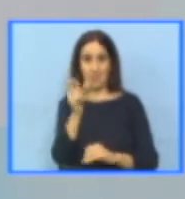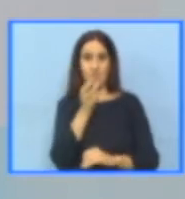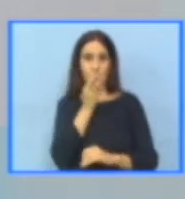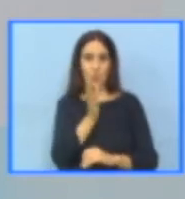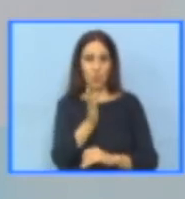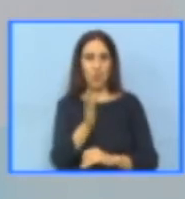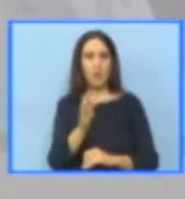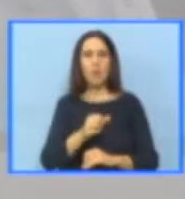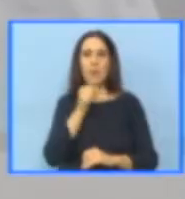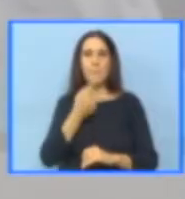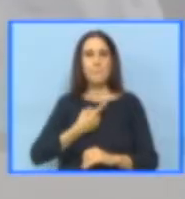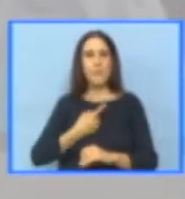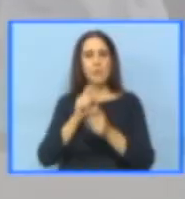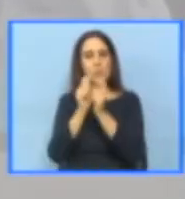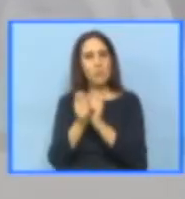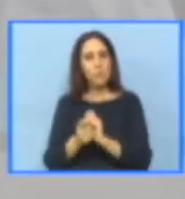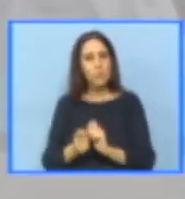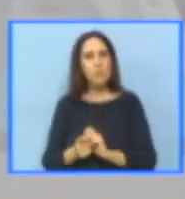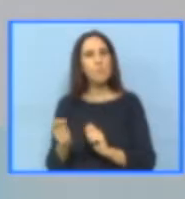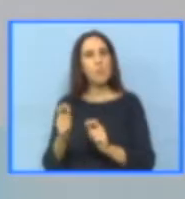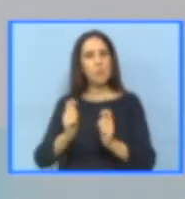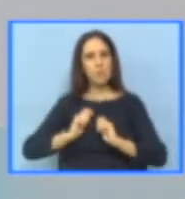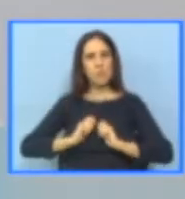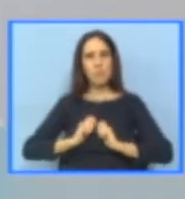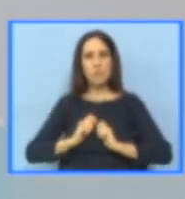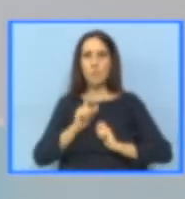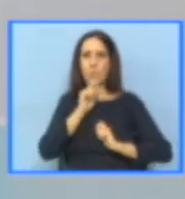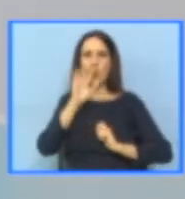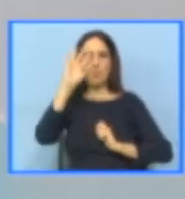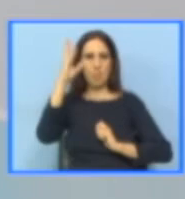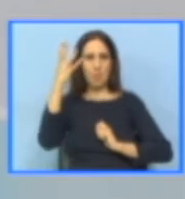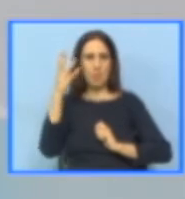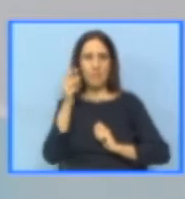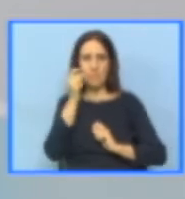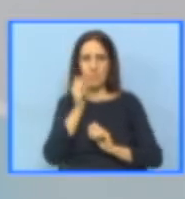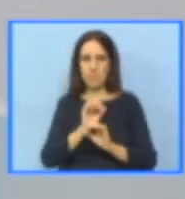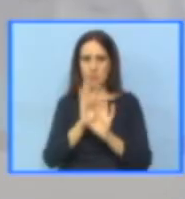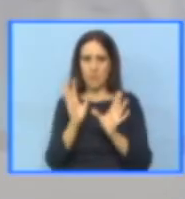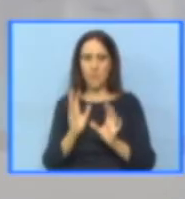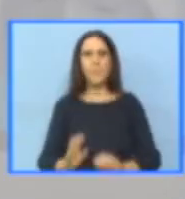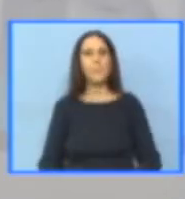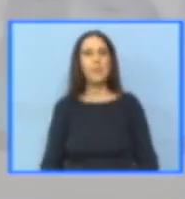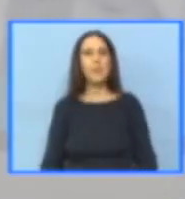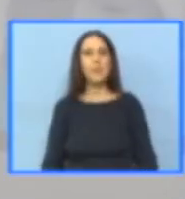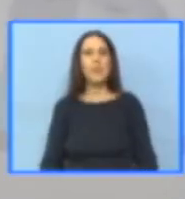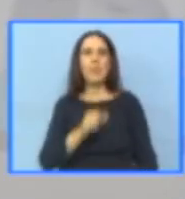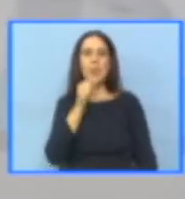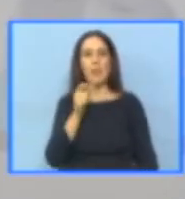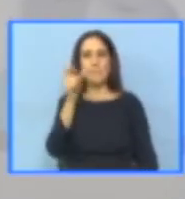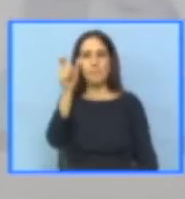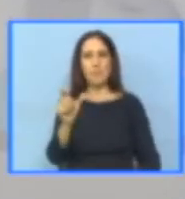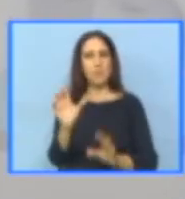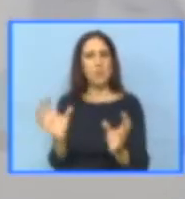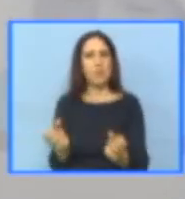que desconstruir algumas conotações que possa ter. Ela pressupõe sempre o resgatar o